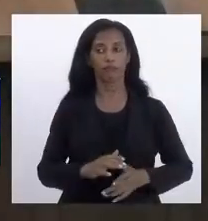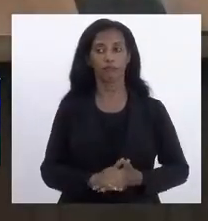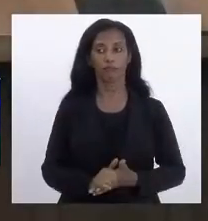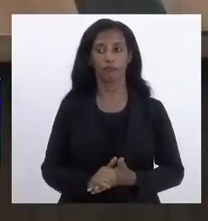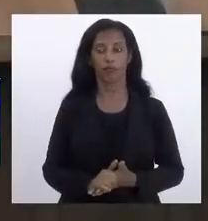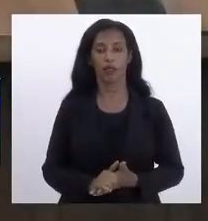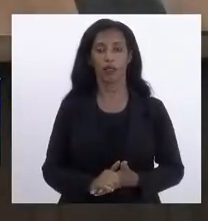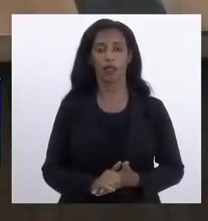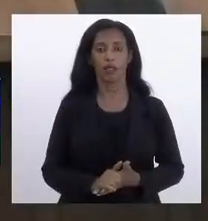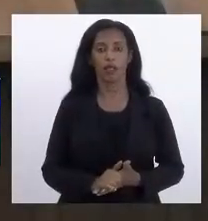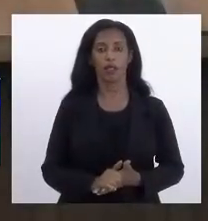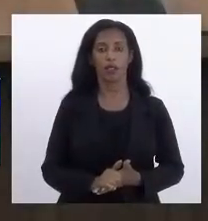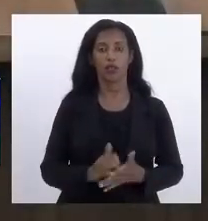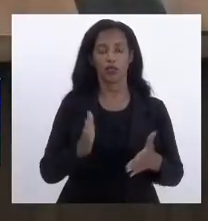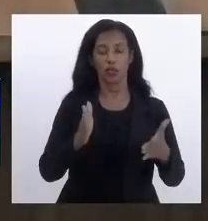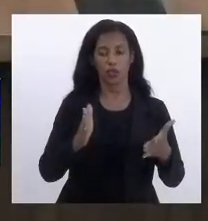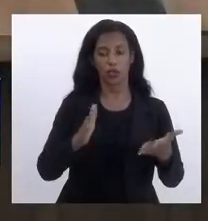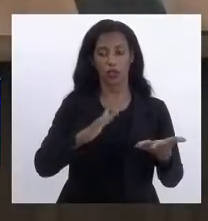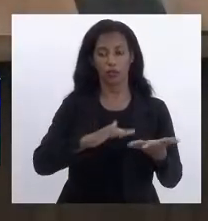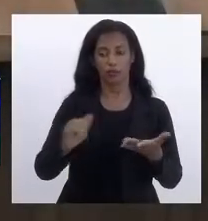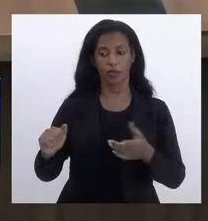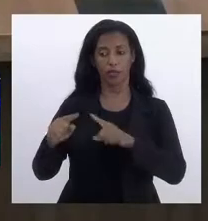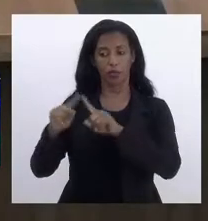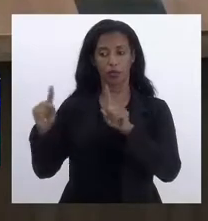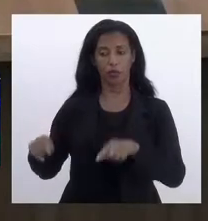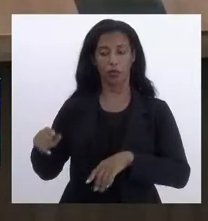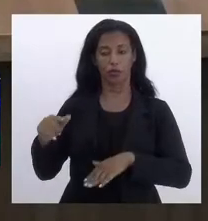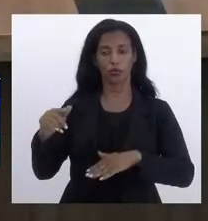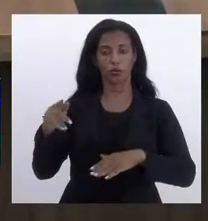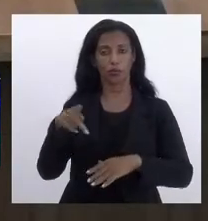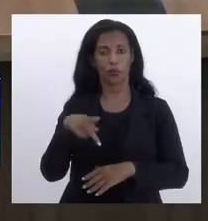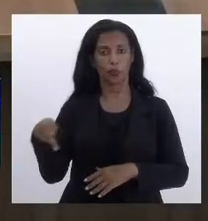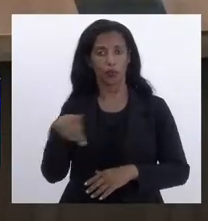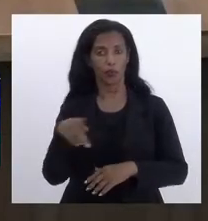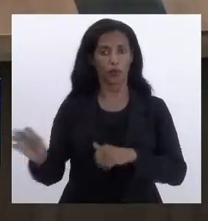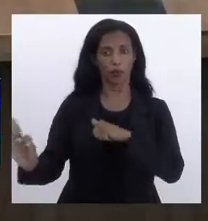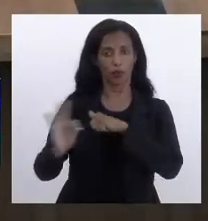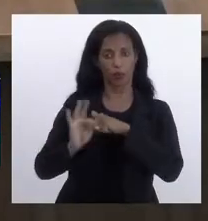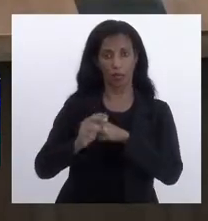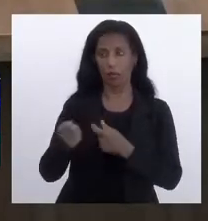de isonomia entre os servidores, professores,